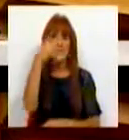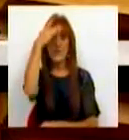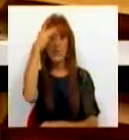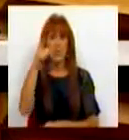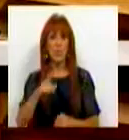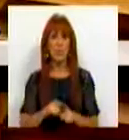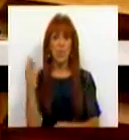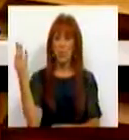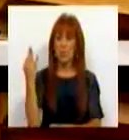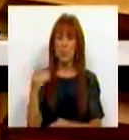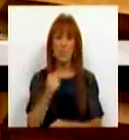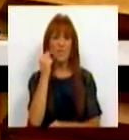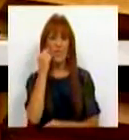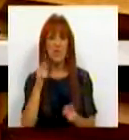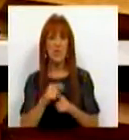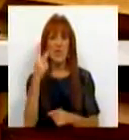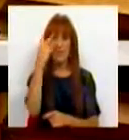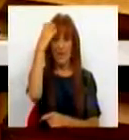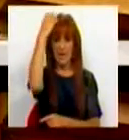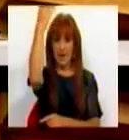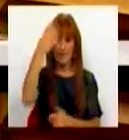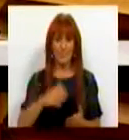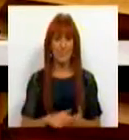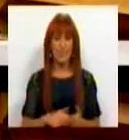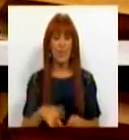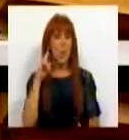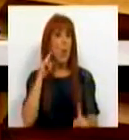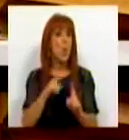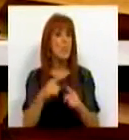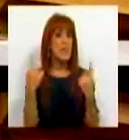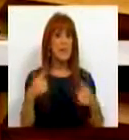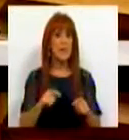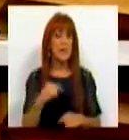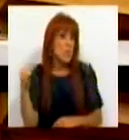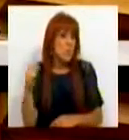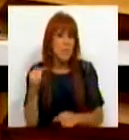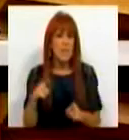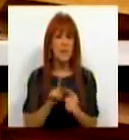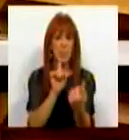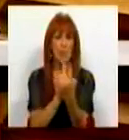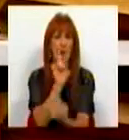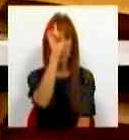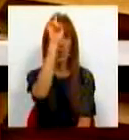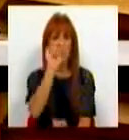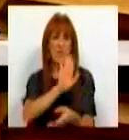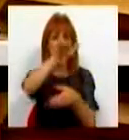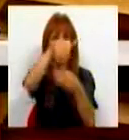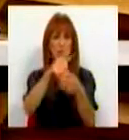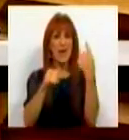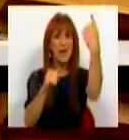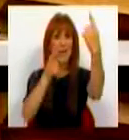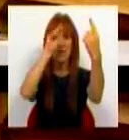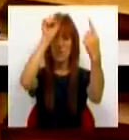Setúbal, Porto, Viseu e Vila Real. O objetivo é ter, pelo menos, um balcão de inclusão em